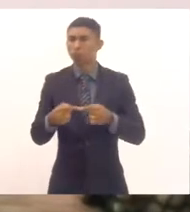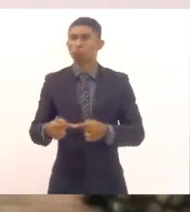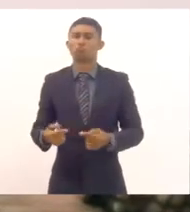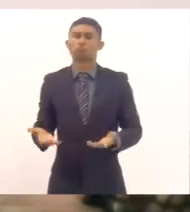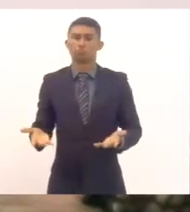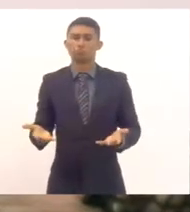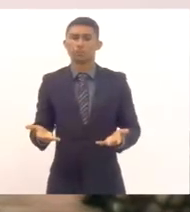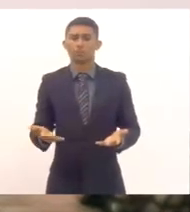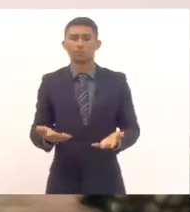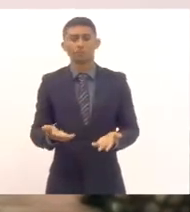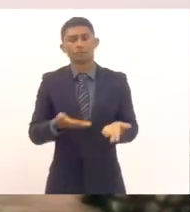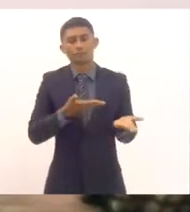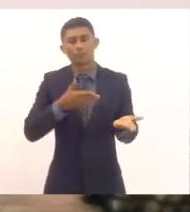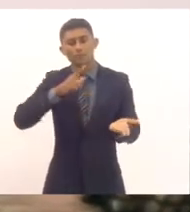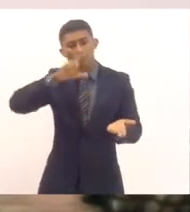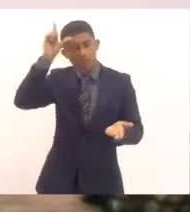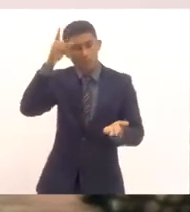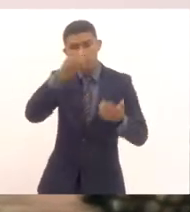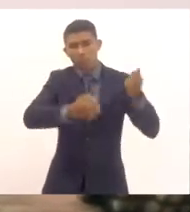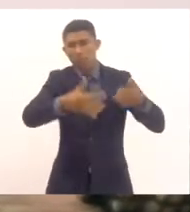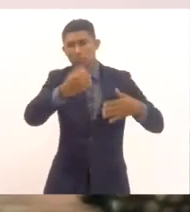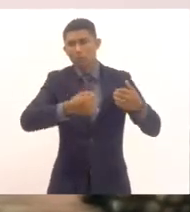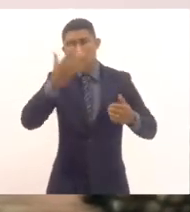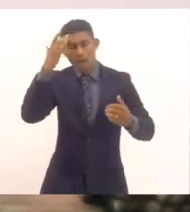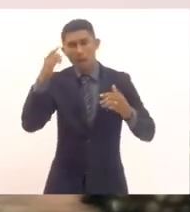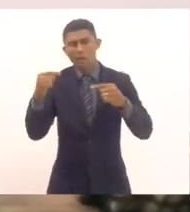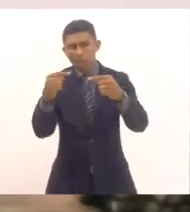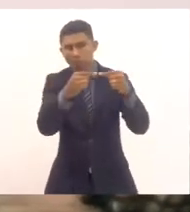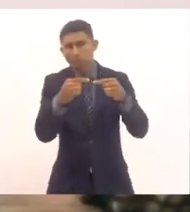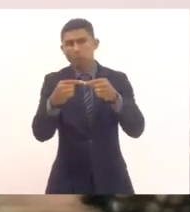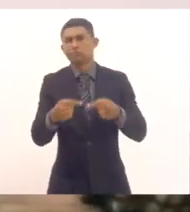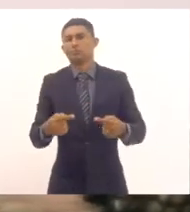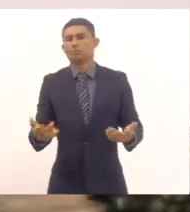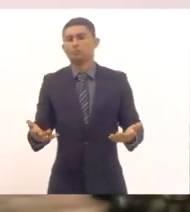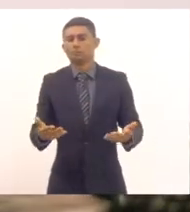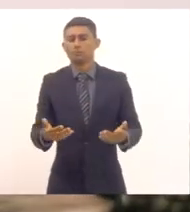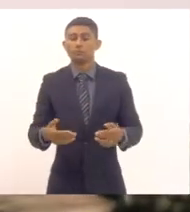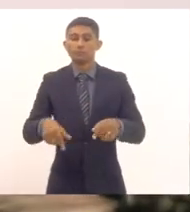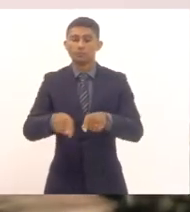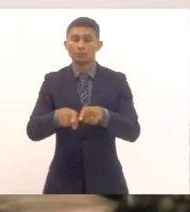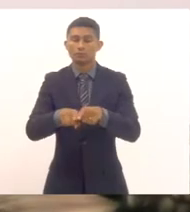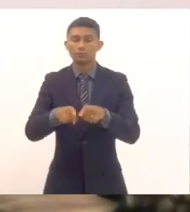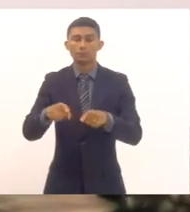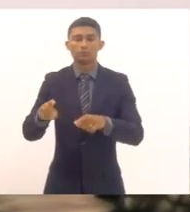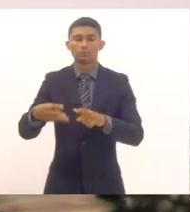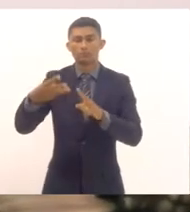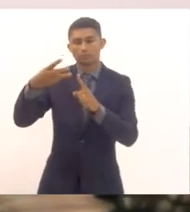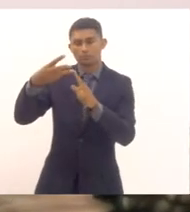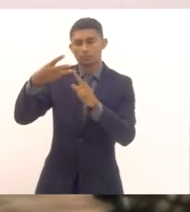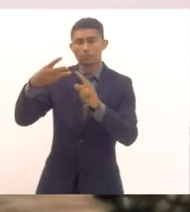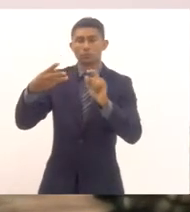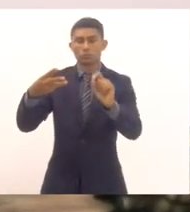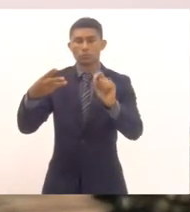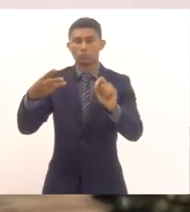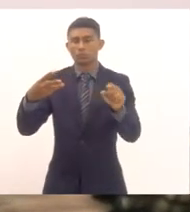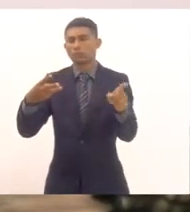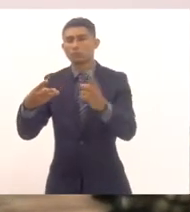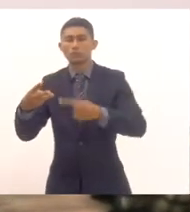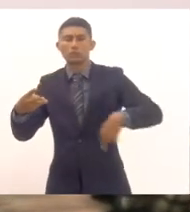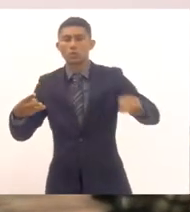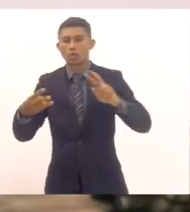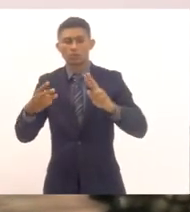muito bem apresentados aqui pelo Deputado nos palcos a outra questão é que a gente vê na visita tanto a